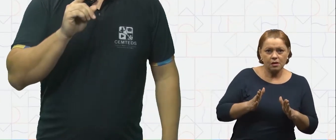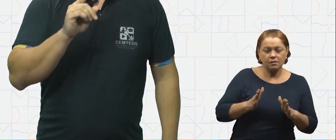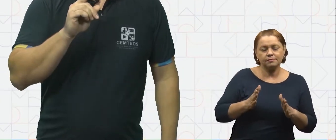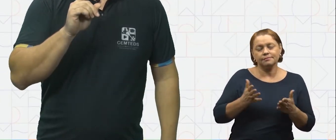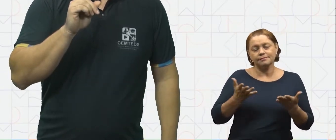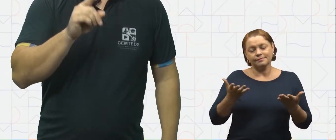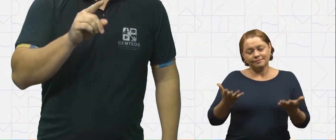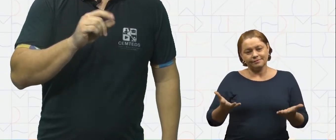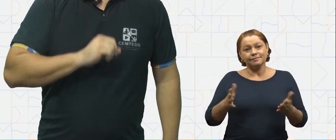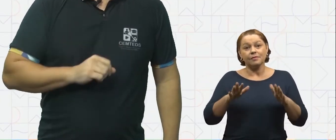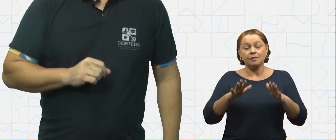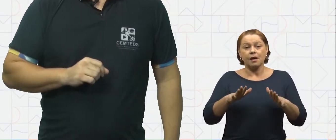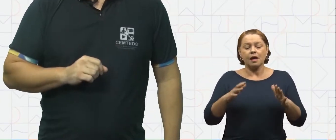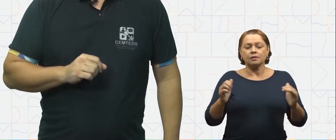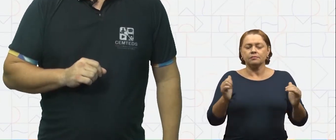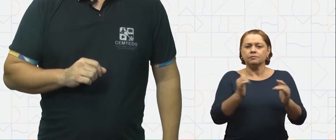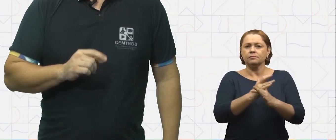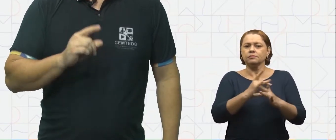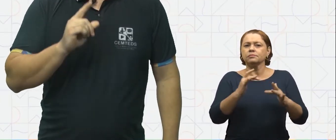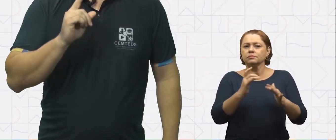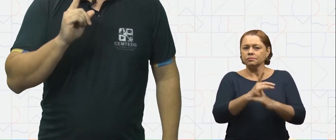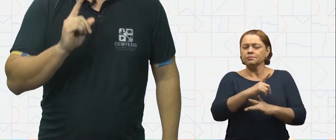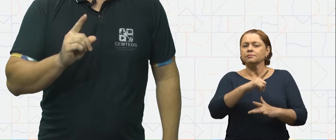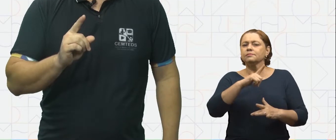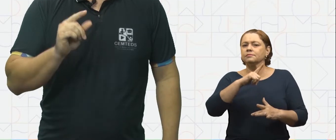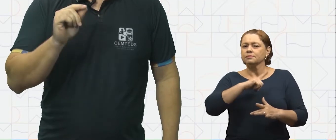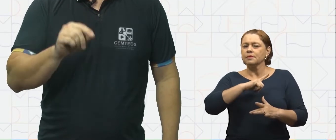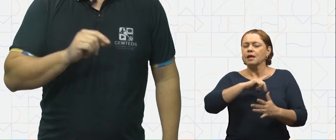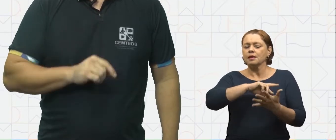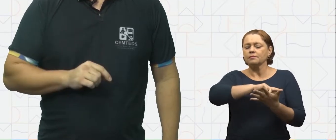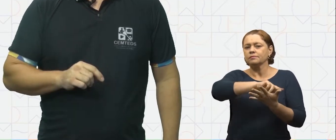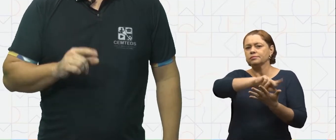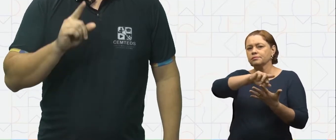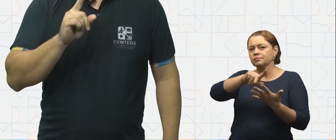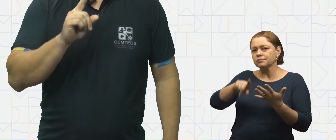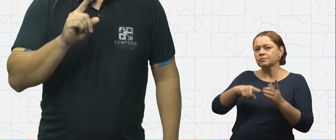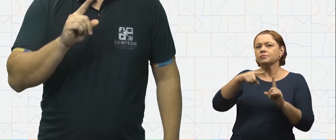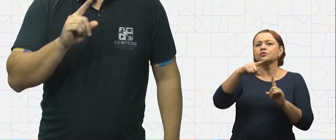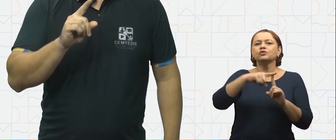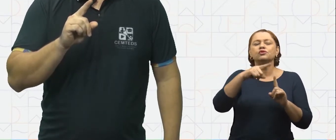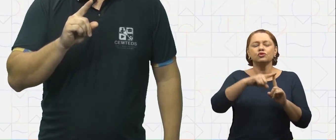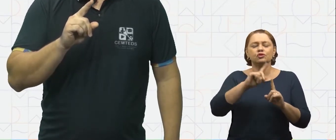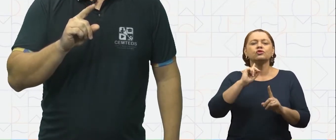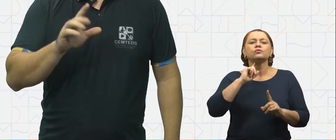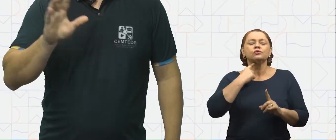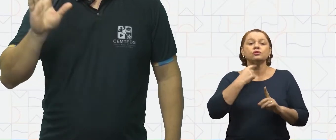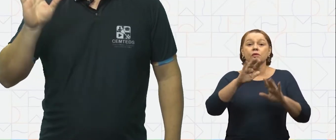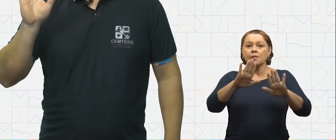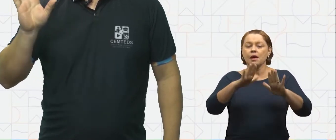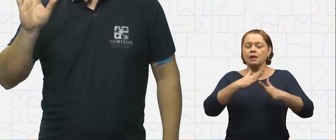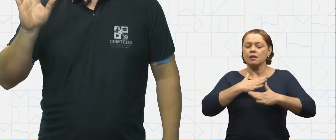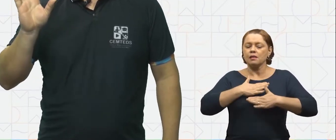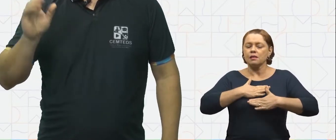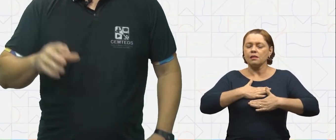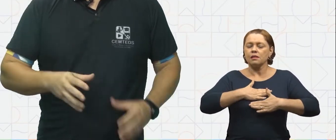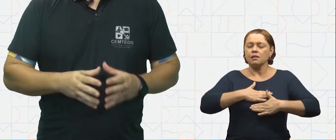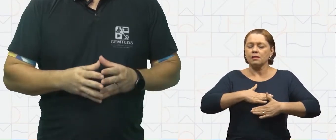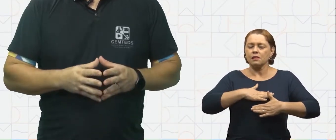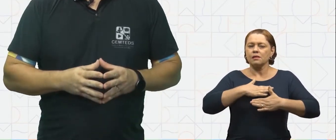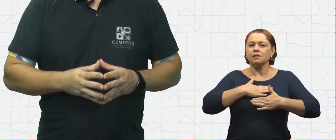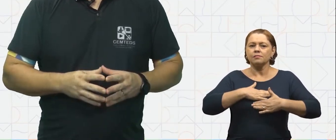mas nos centros urbanos ocorrem diversas formas de poluição. Mas calma, é